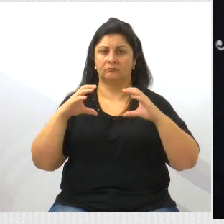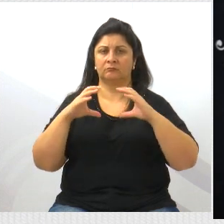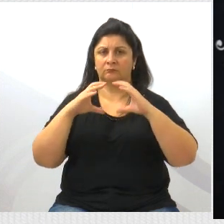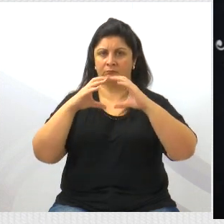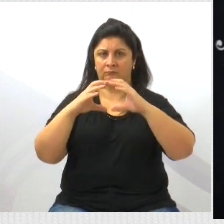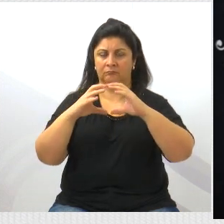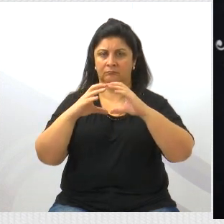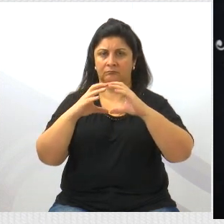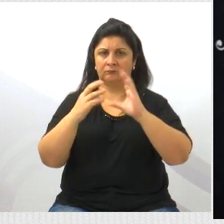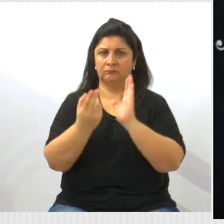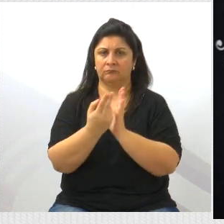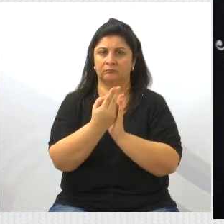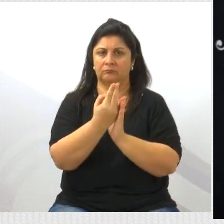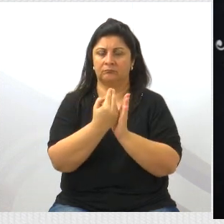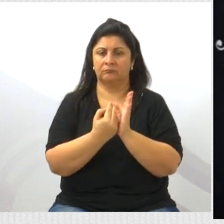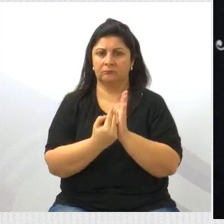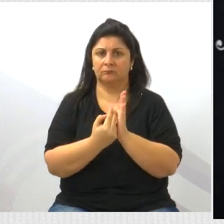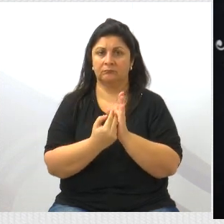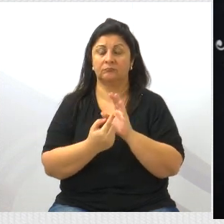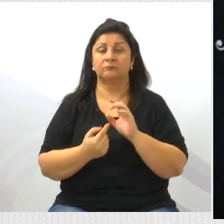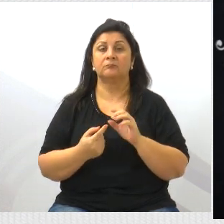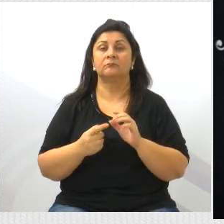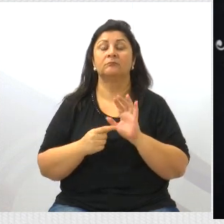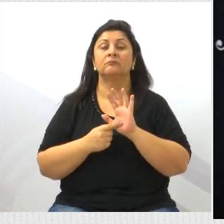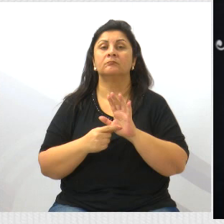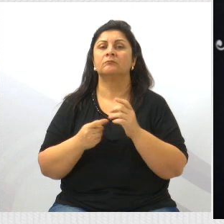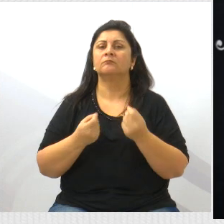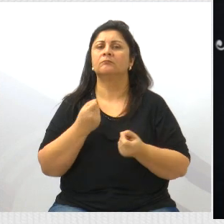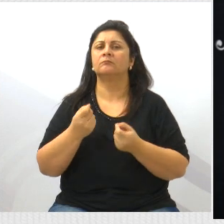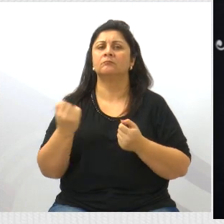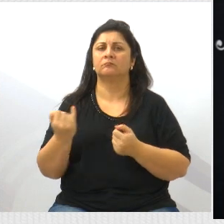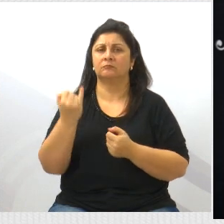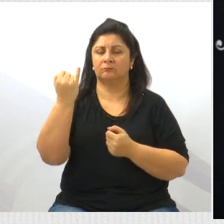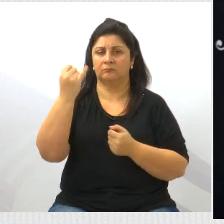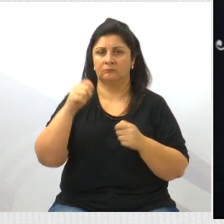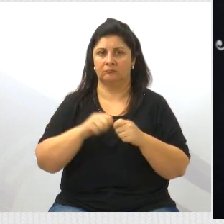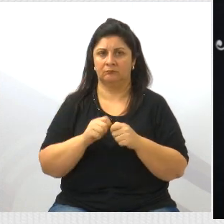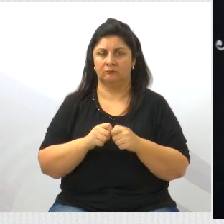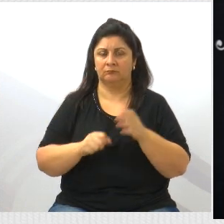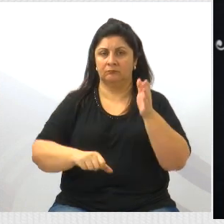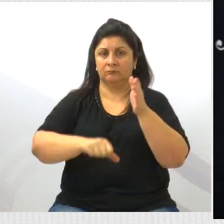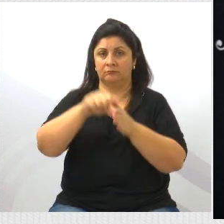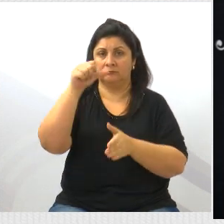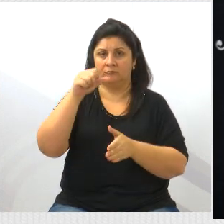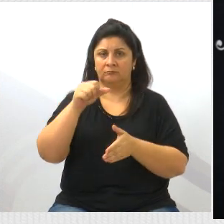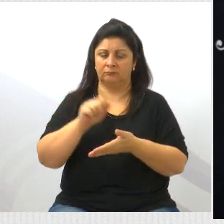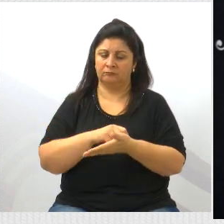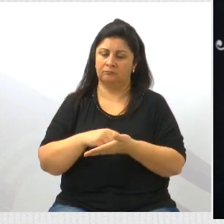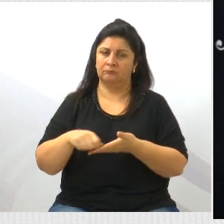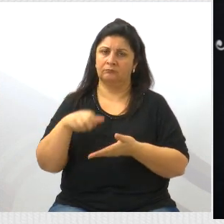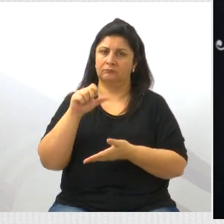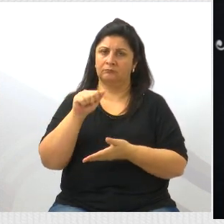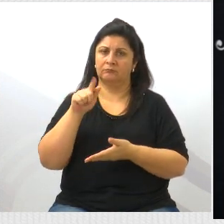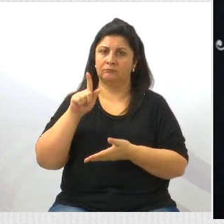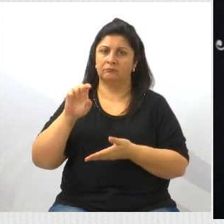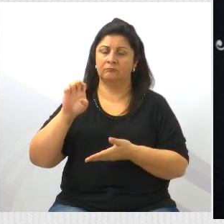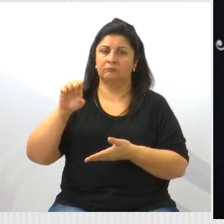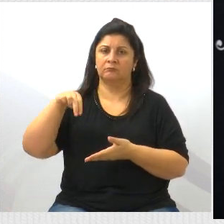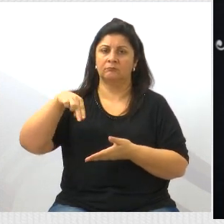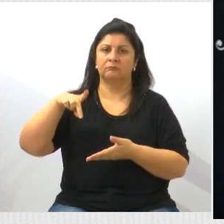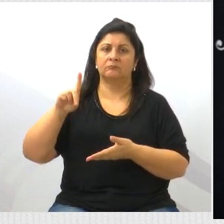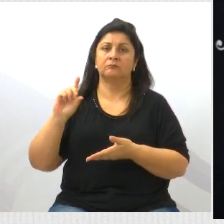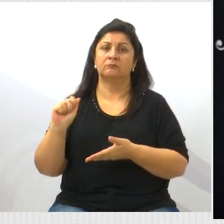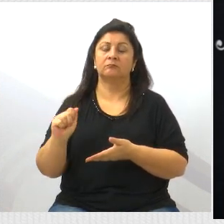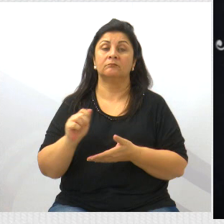de ações que são muito importantes. A primeira é sobre a agenda, que é a inclusão